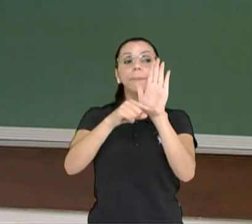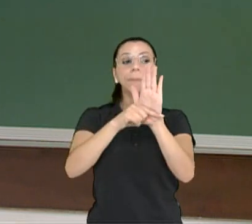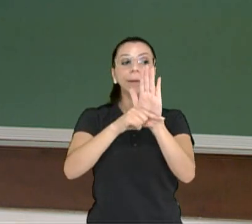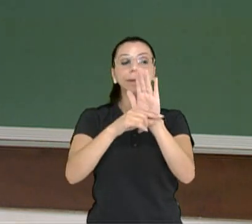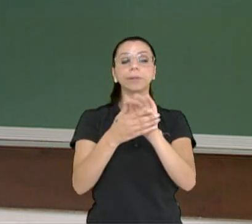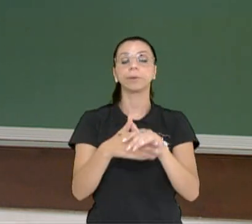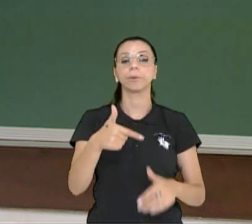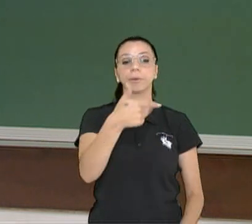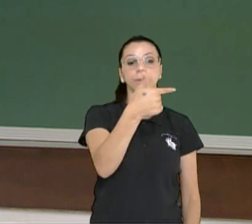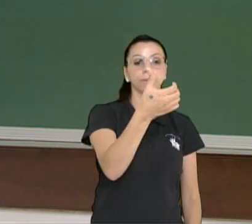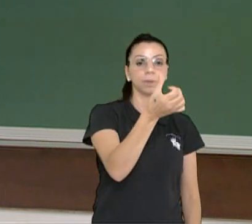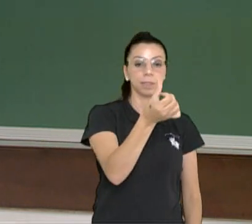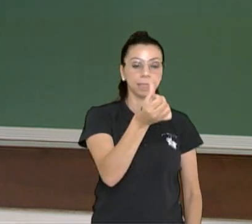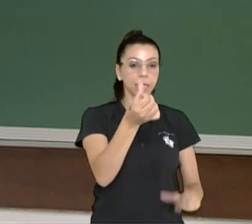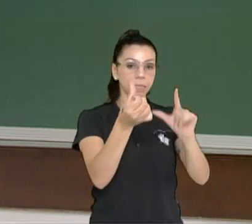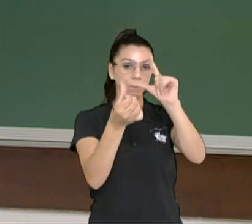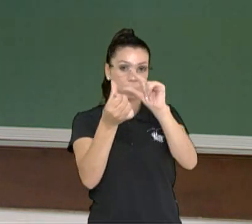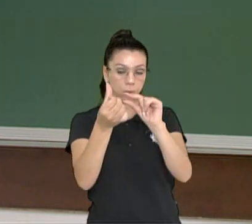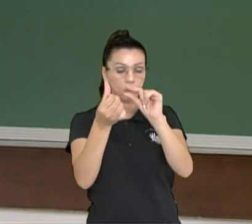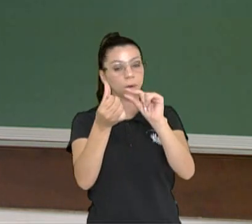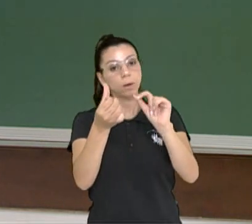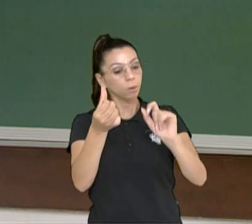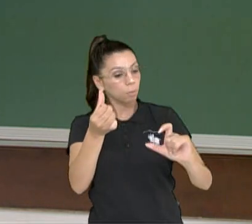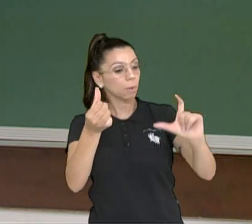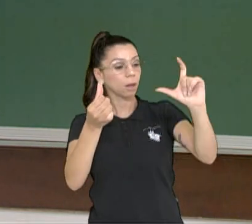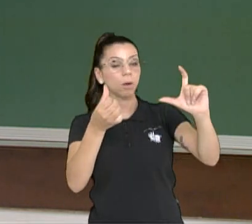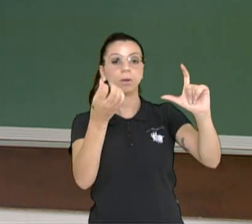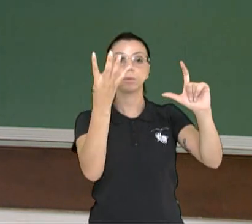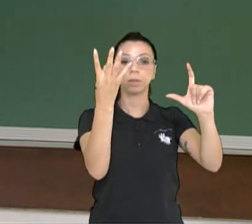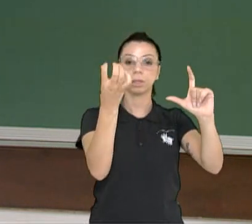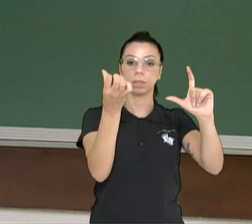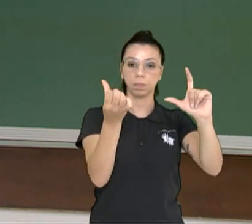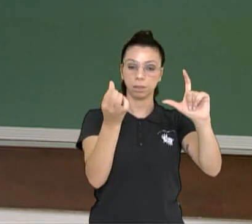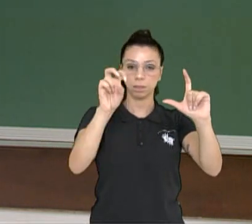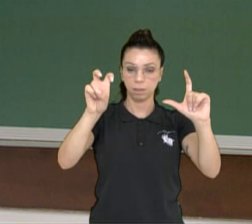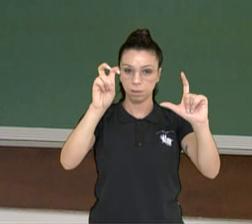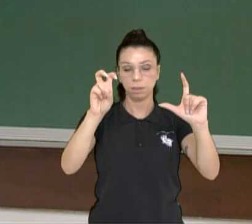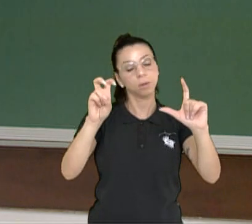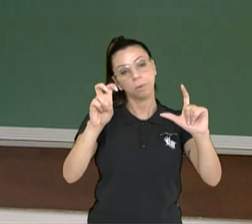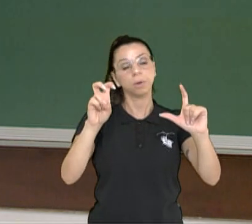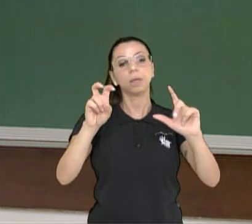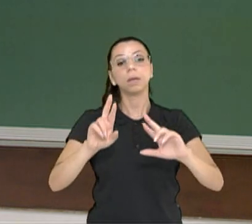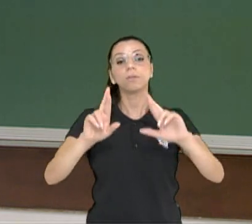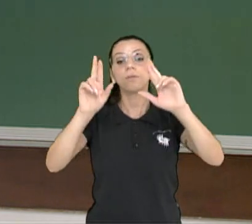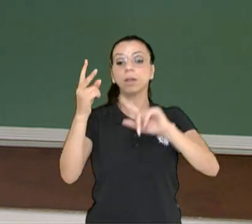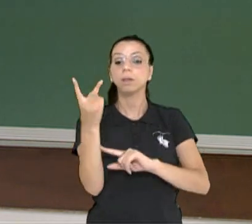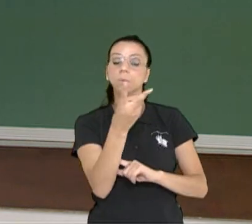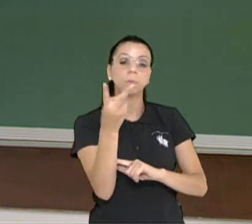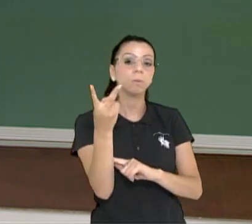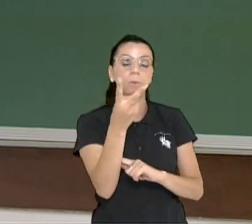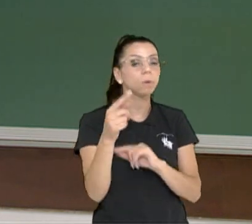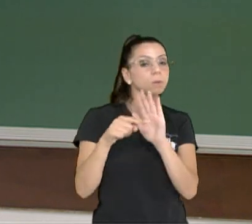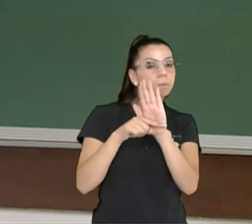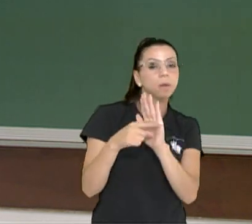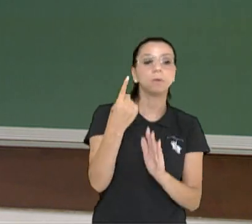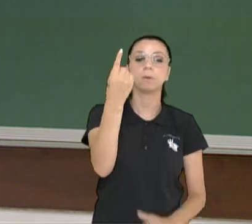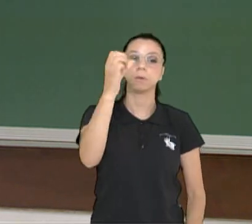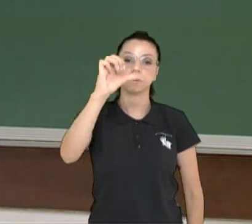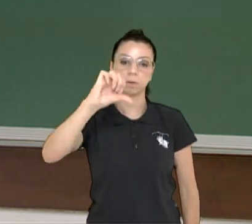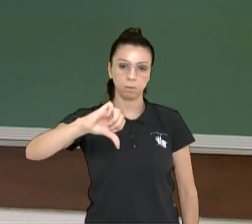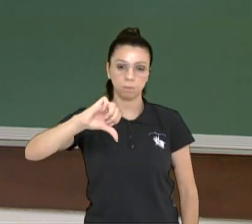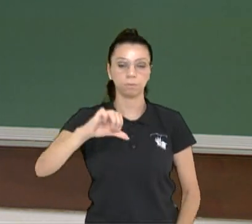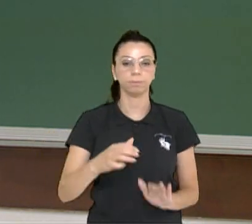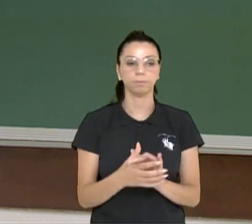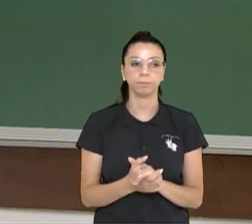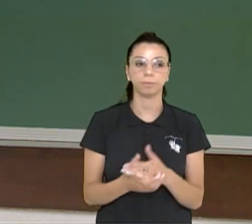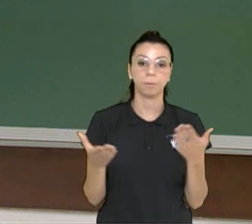menor é 26, o maior é 45 e a sua diferença é 19. Então, continuando na nossa resolução, aqui